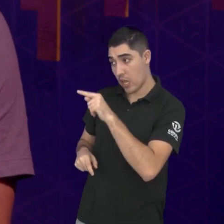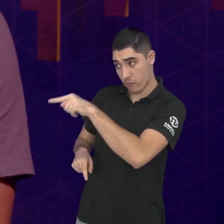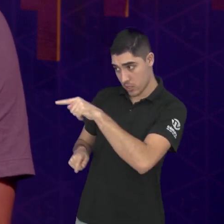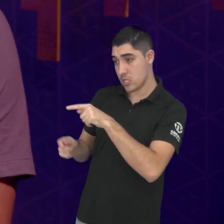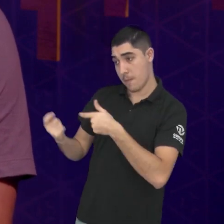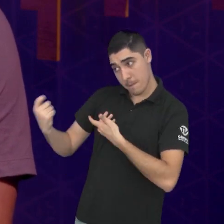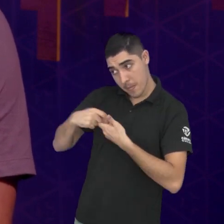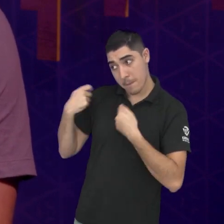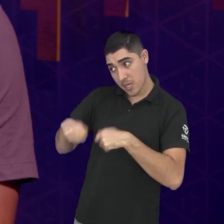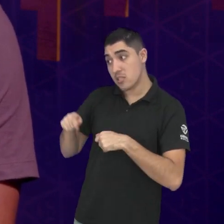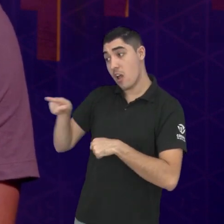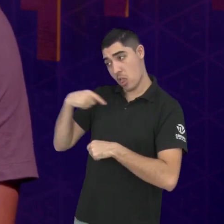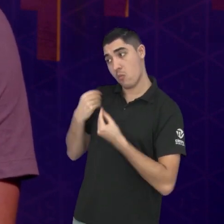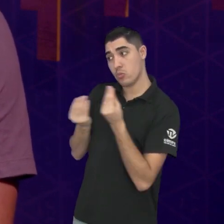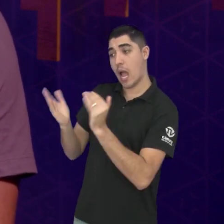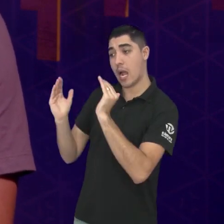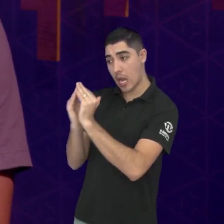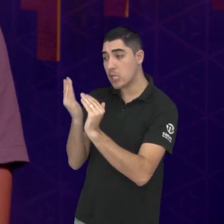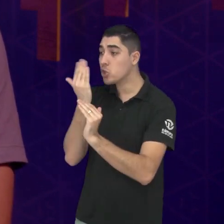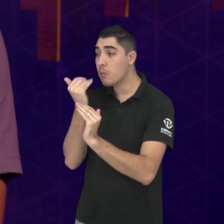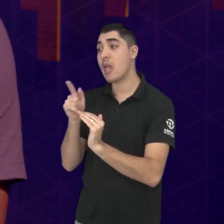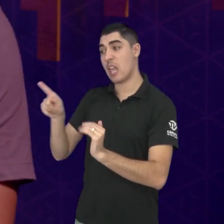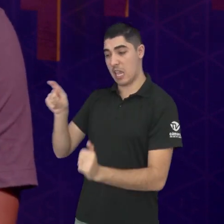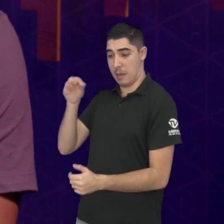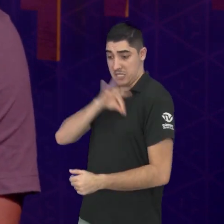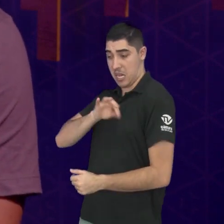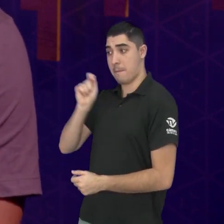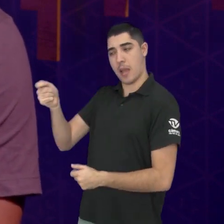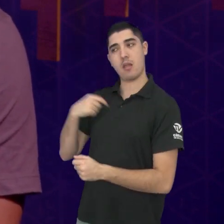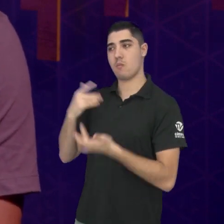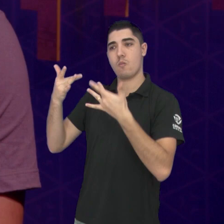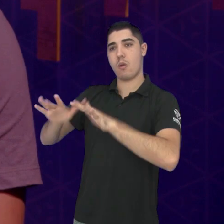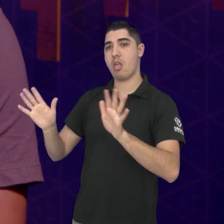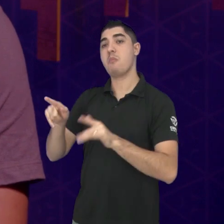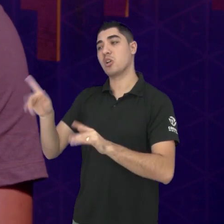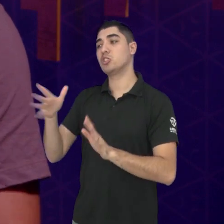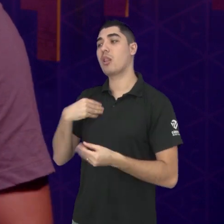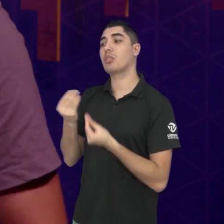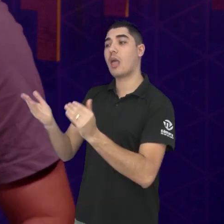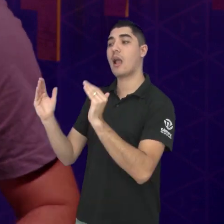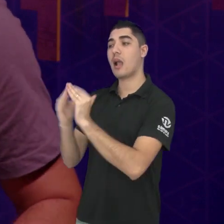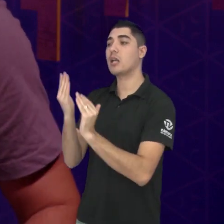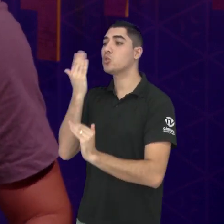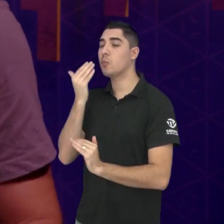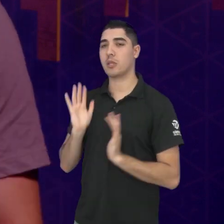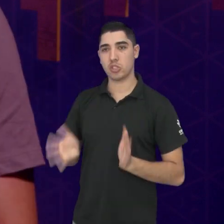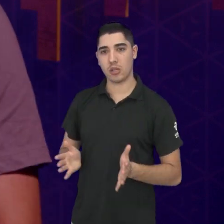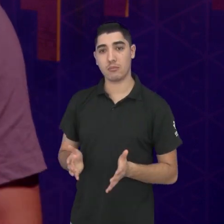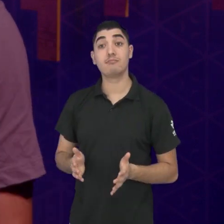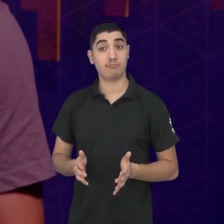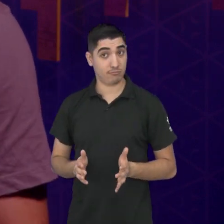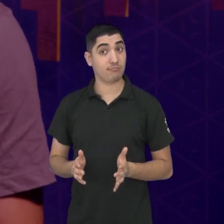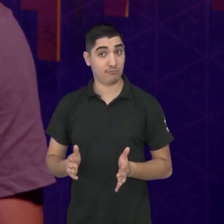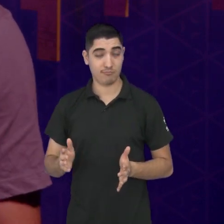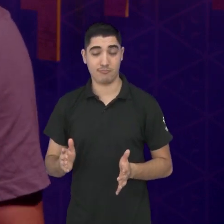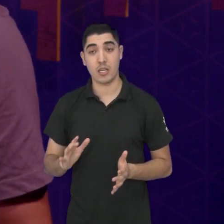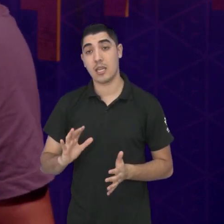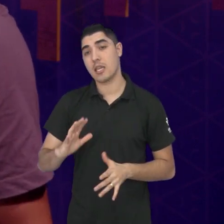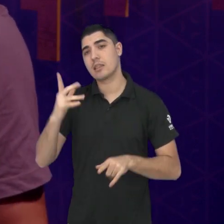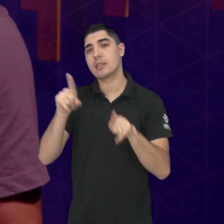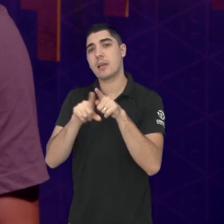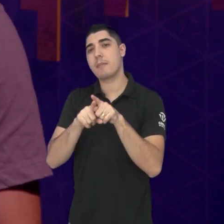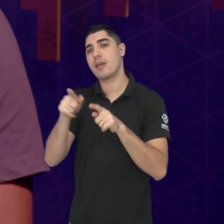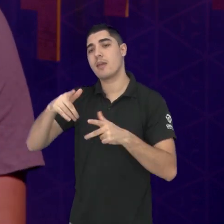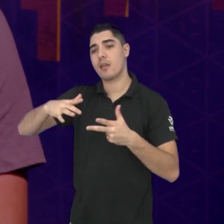e alimentação, só que você não ganha mais nada além disso, porque você já ganha moradia e alimentação. E aí a gente tem um outro exemplo na